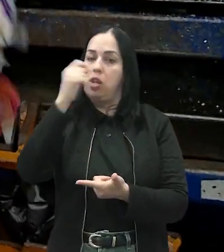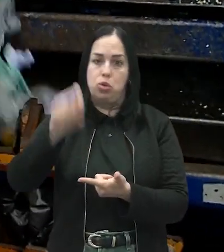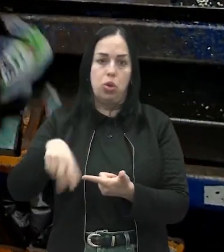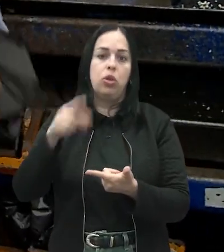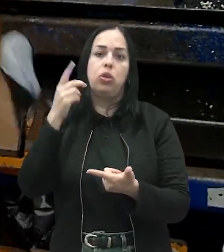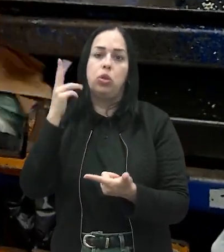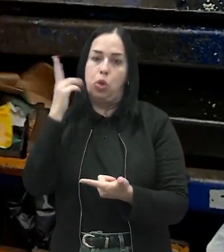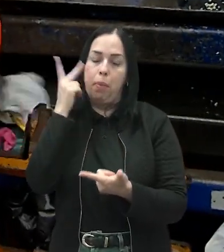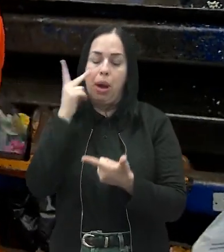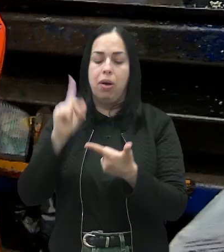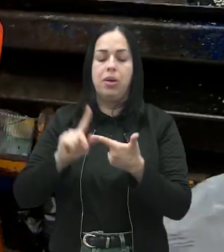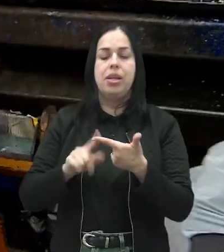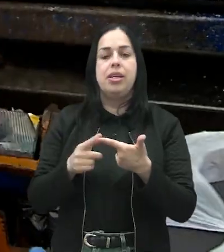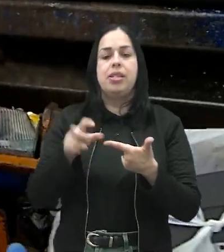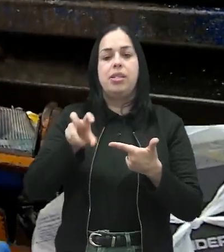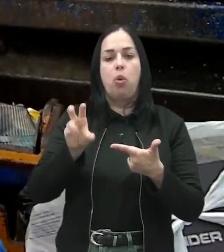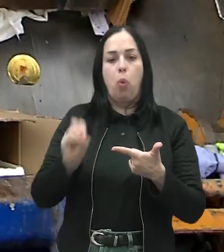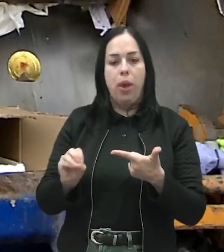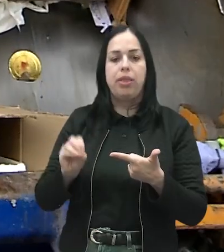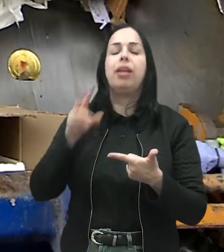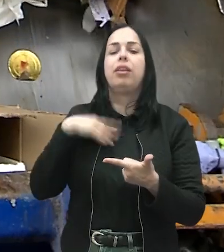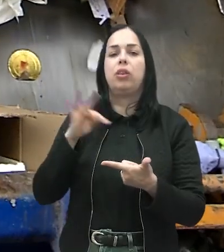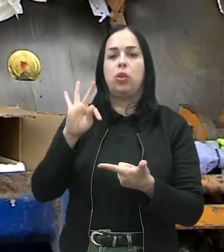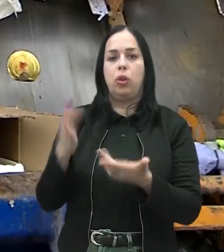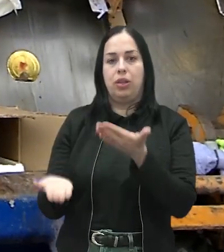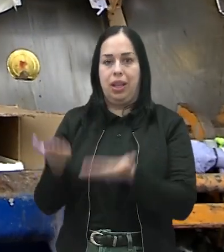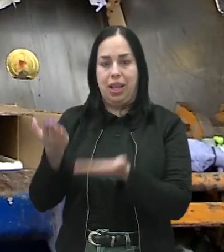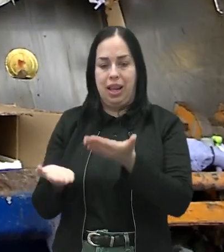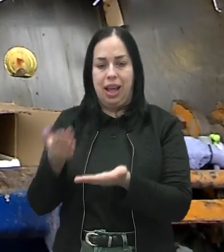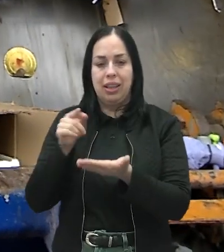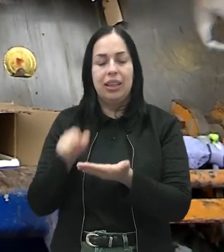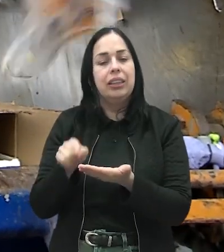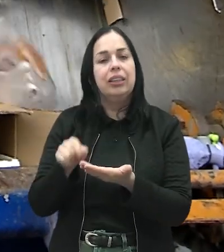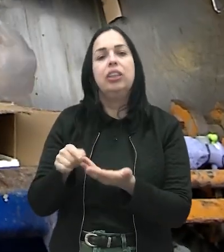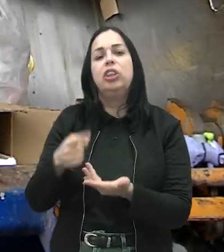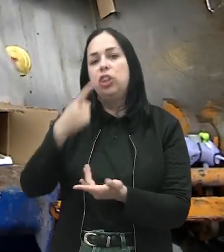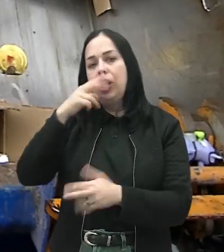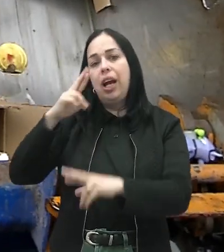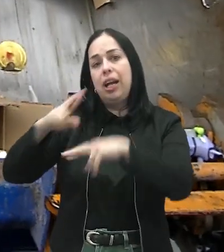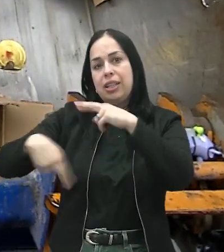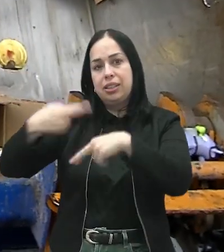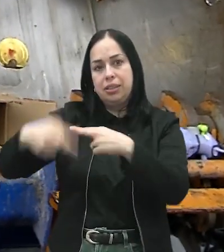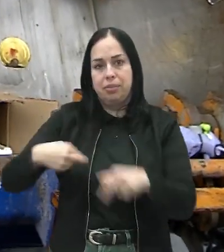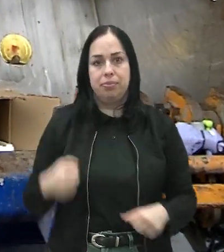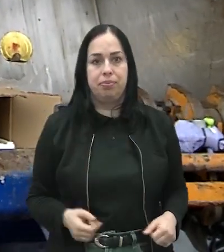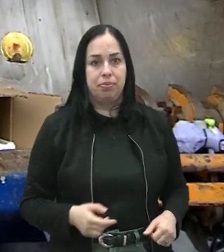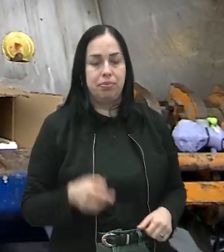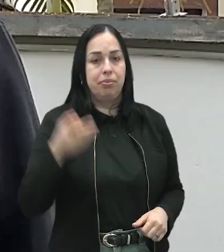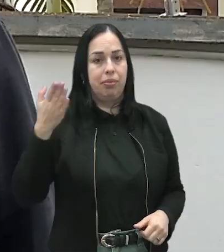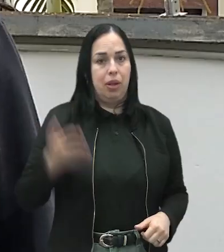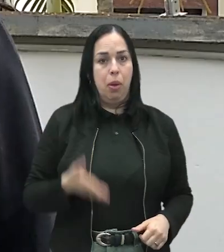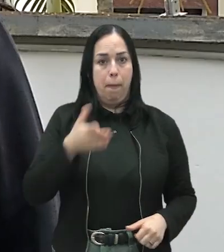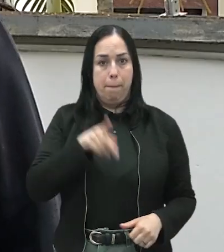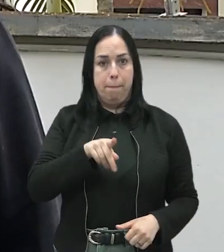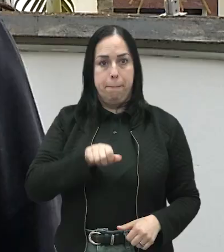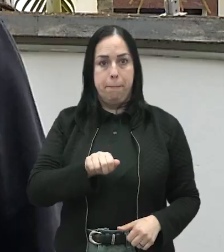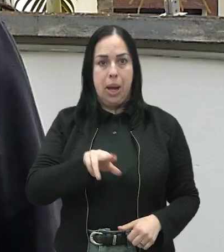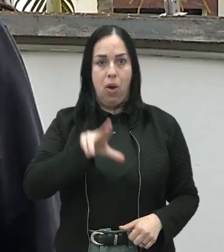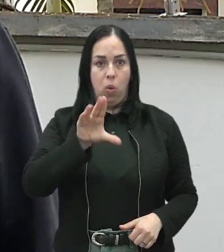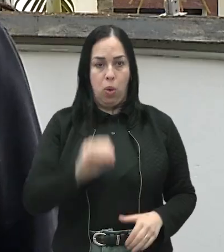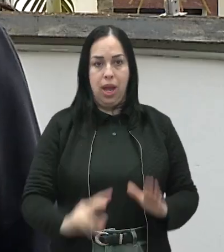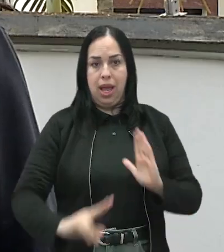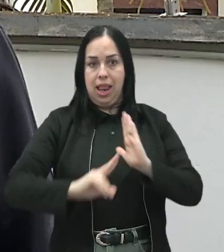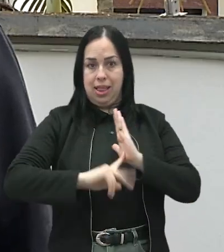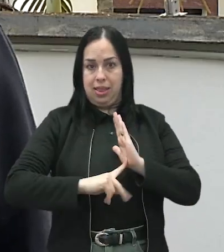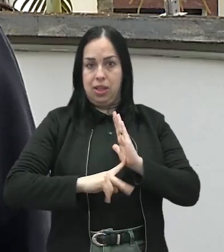50 toneladas de recicláveis por dia, o que equivale a 65 caminhões cheios diariamente. O Paulo é síndico